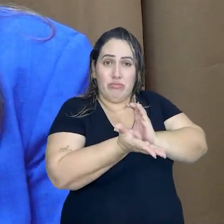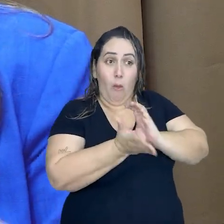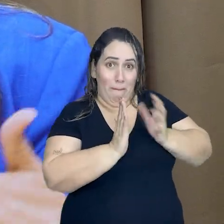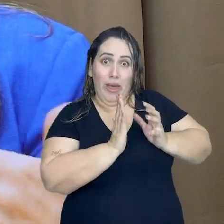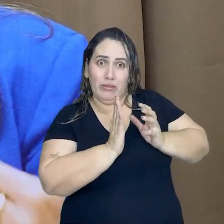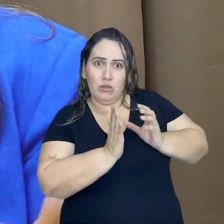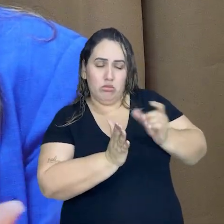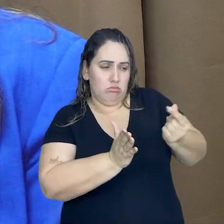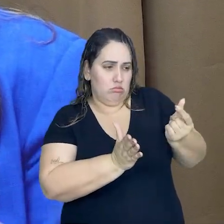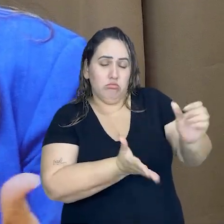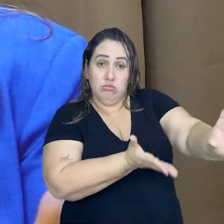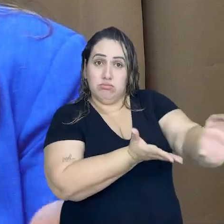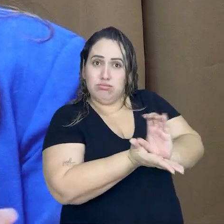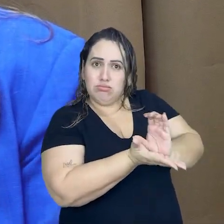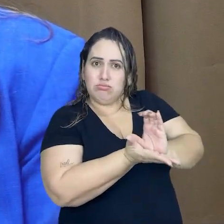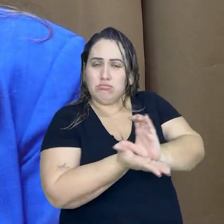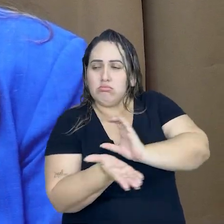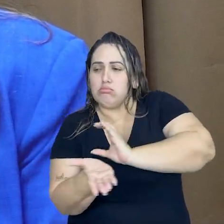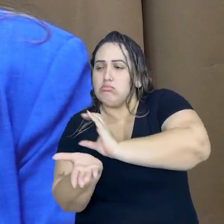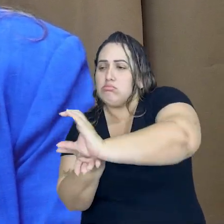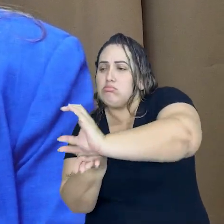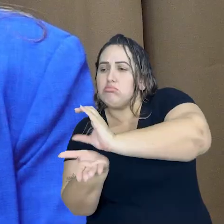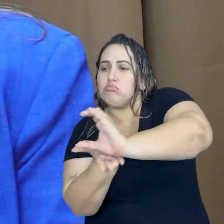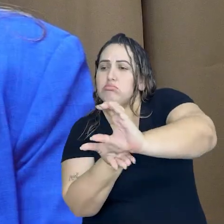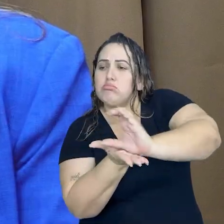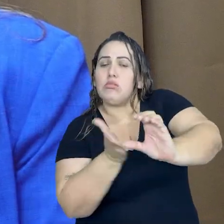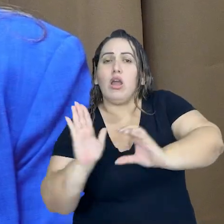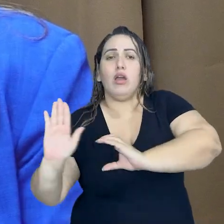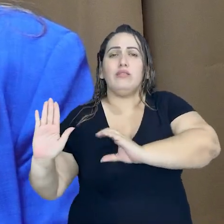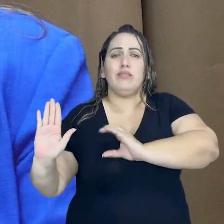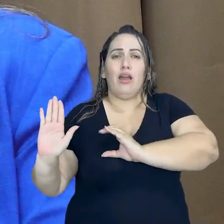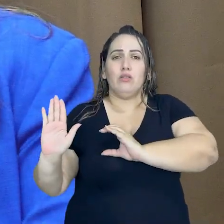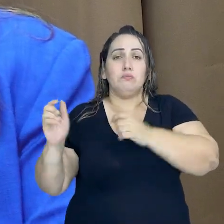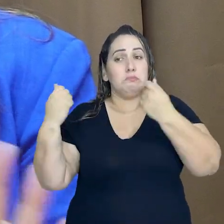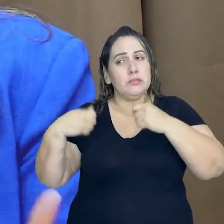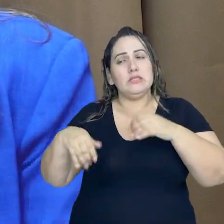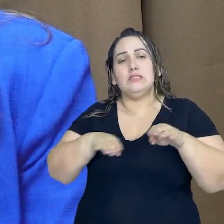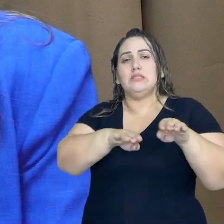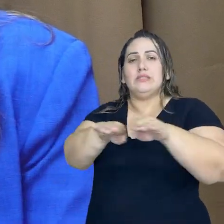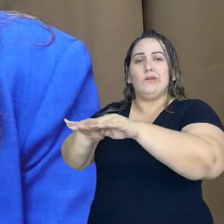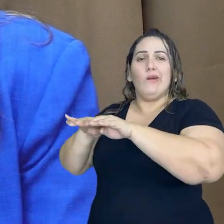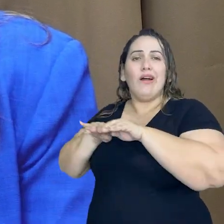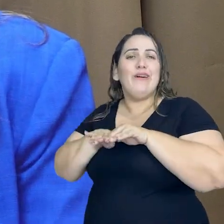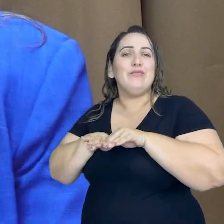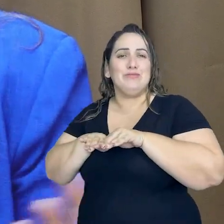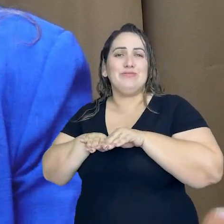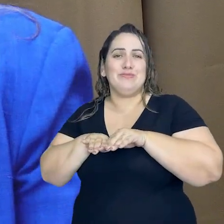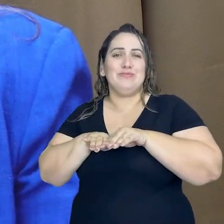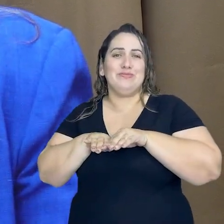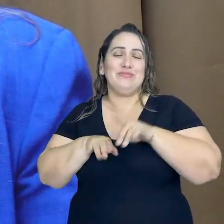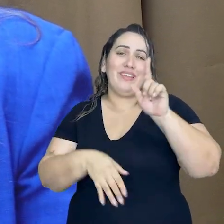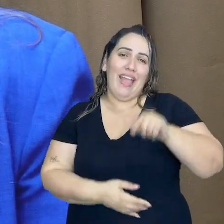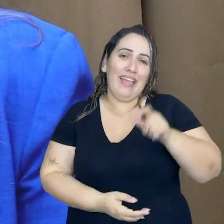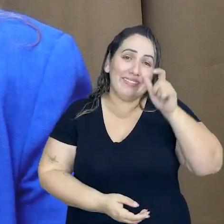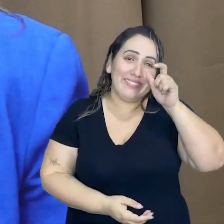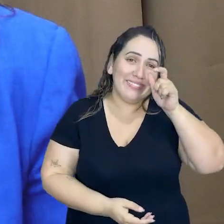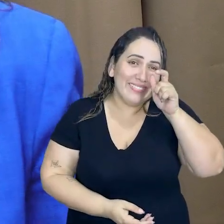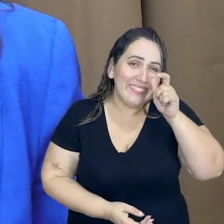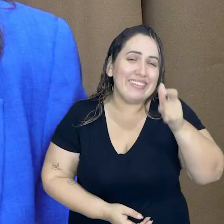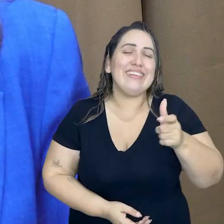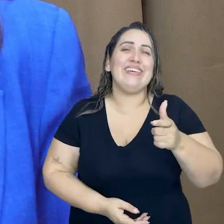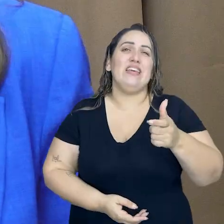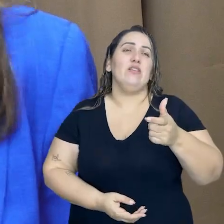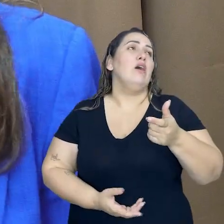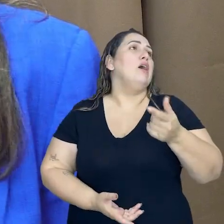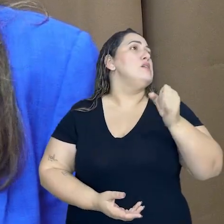adiante, desinteresse pela campanha, absoluta ausência de propaganda eleitoral,